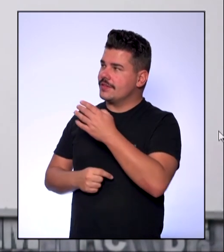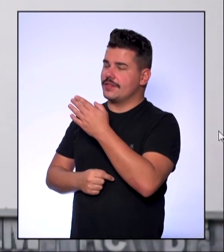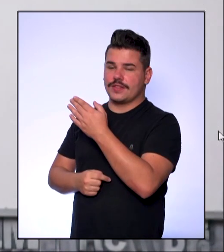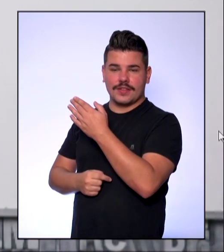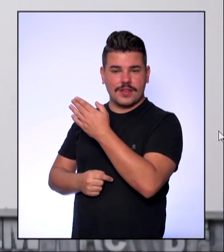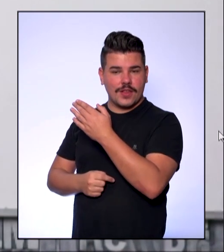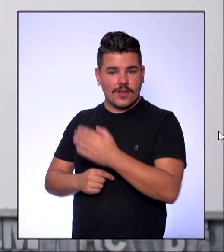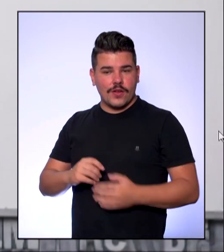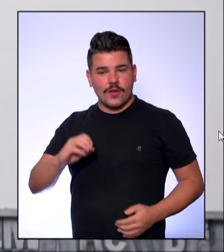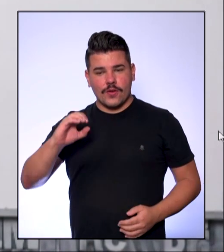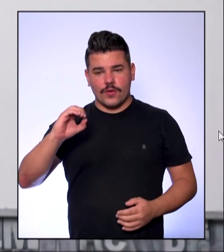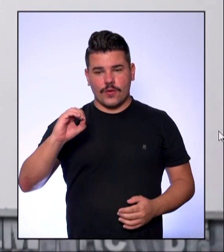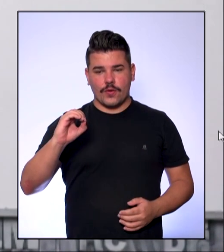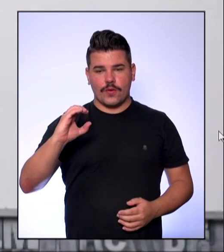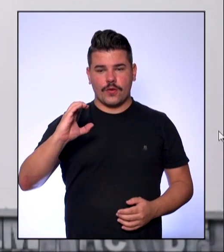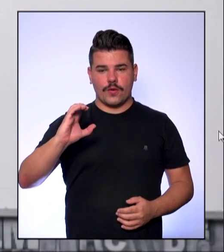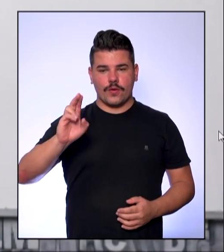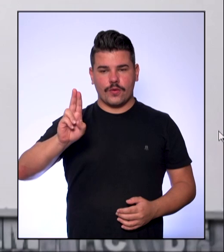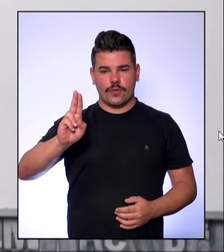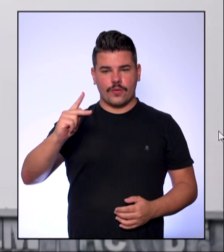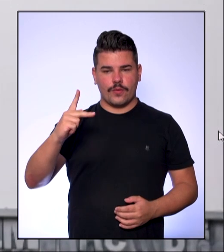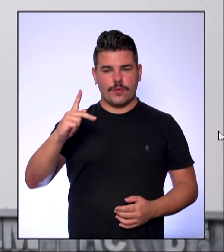ocupação